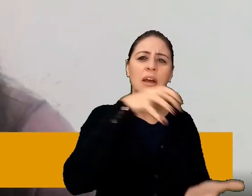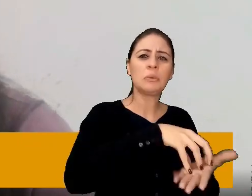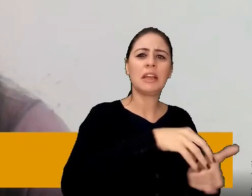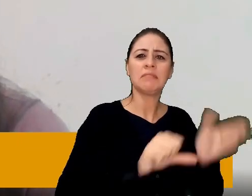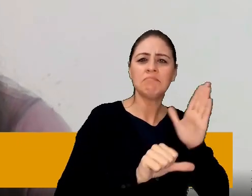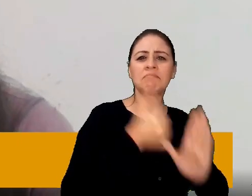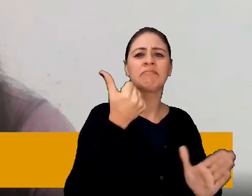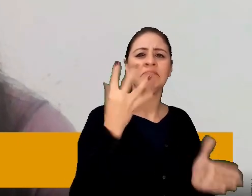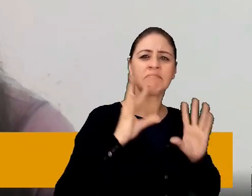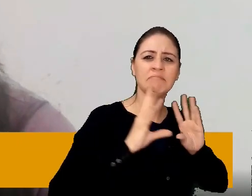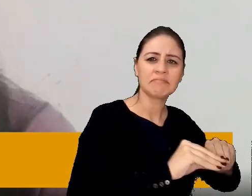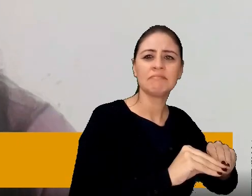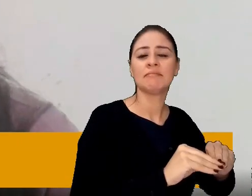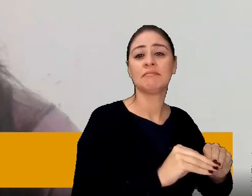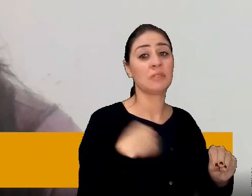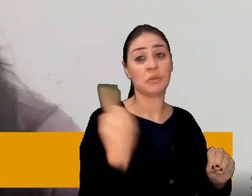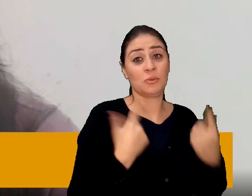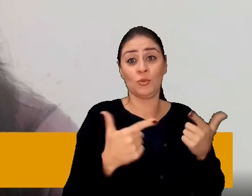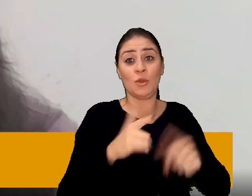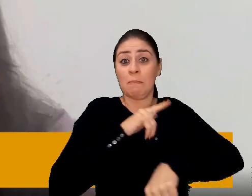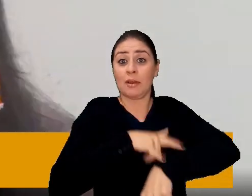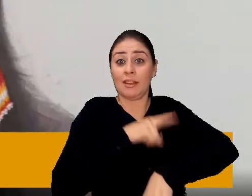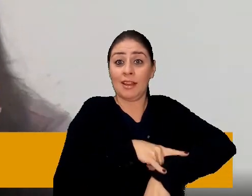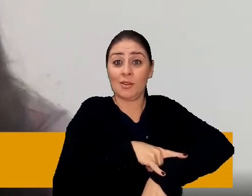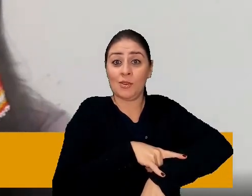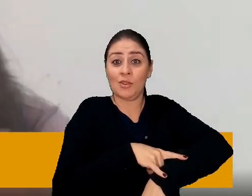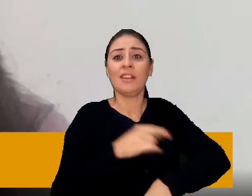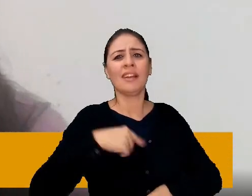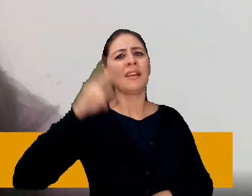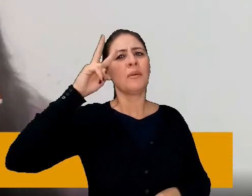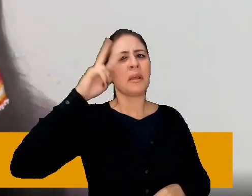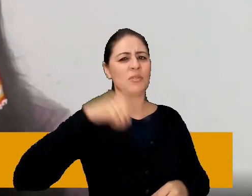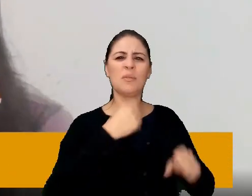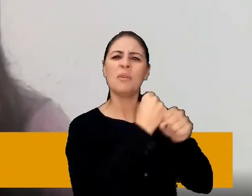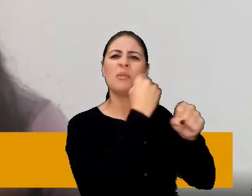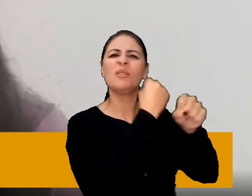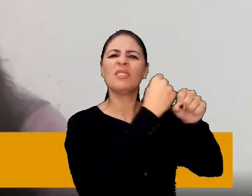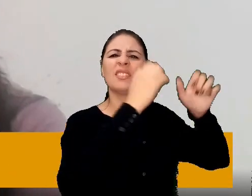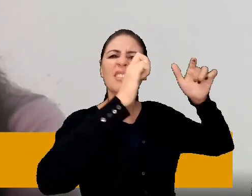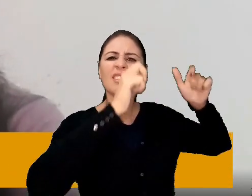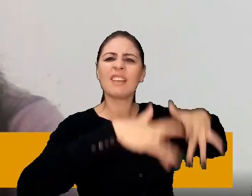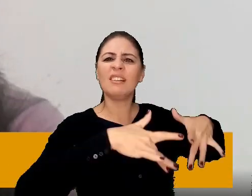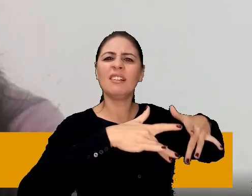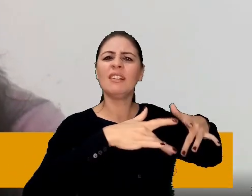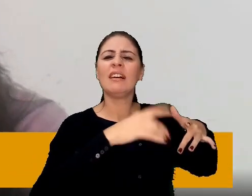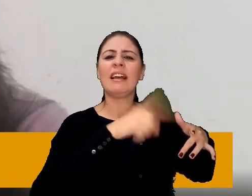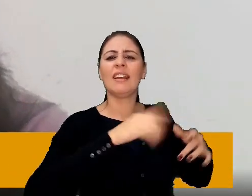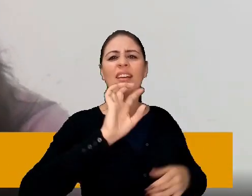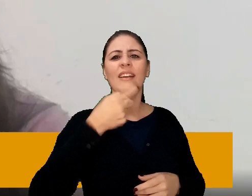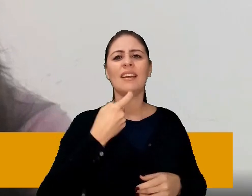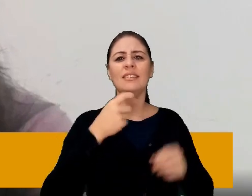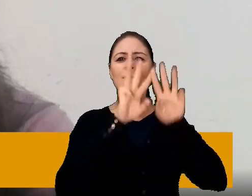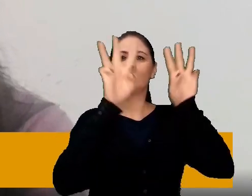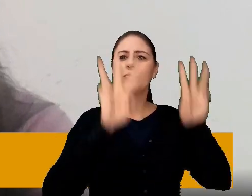né? Eu não tinha nem banheiro, né? Eu consegui um pedaço lá, que era um resto de construção que tinha na aldeia Cambuí, que era do